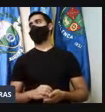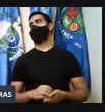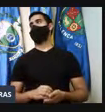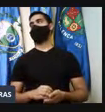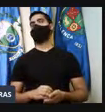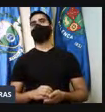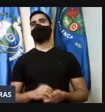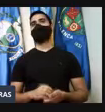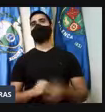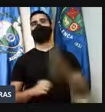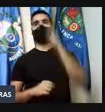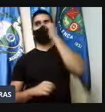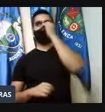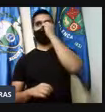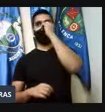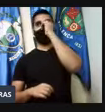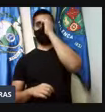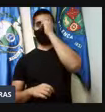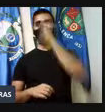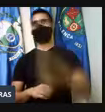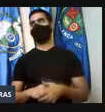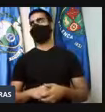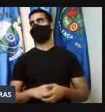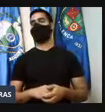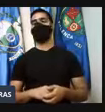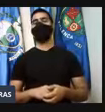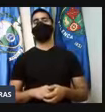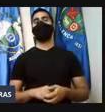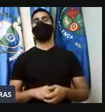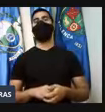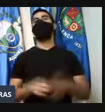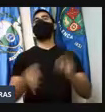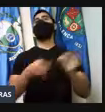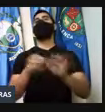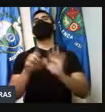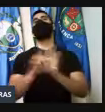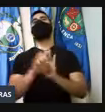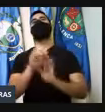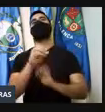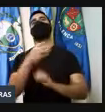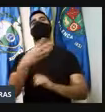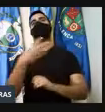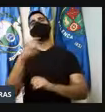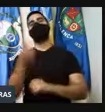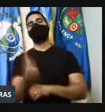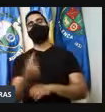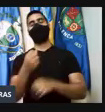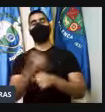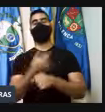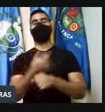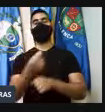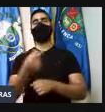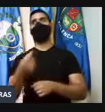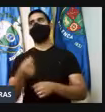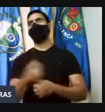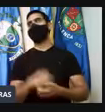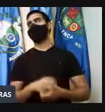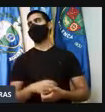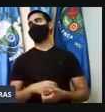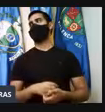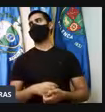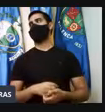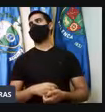Parecer da Comissão de Constituição, Justiça e Redação ao projeto de resolução 046/2020, vereador Silva Rogério Furtado da